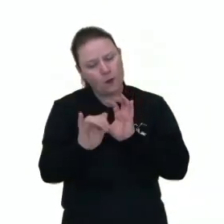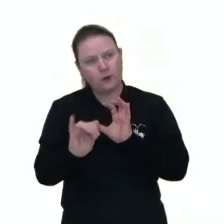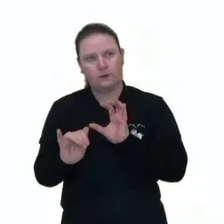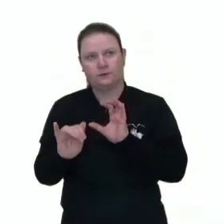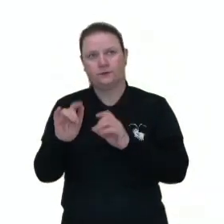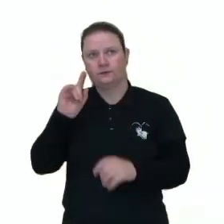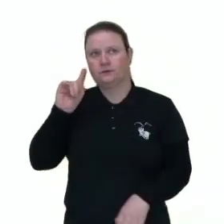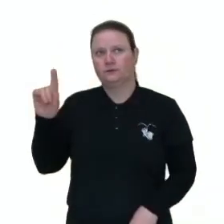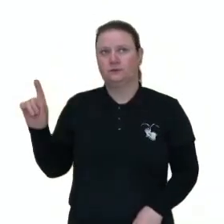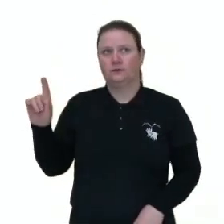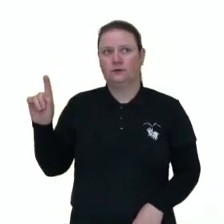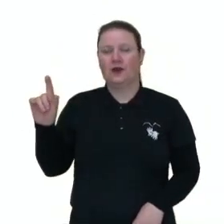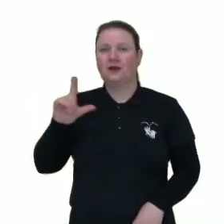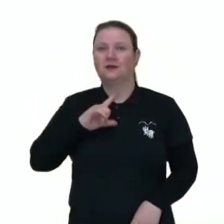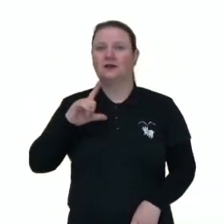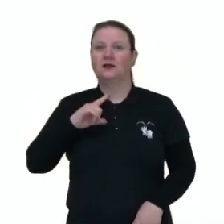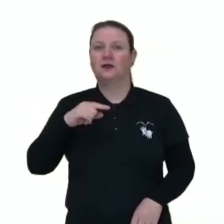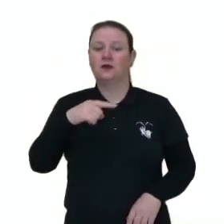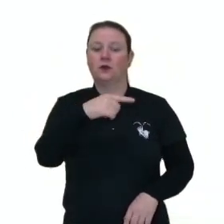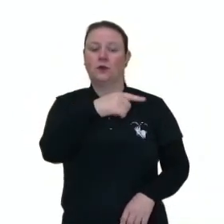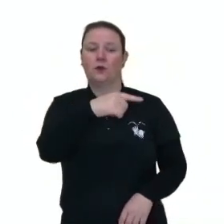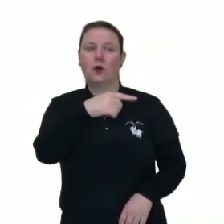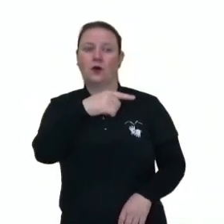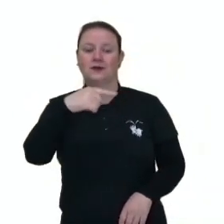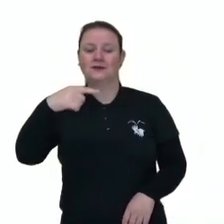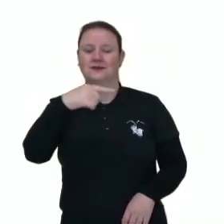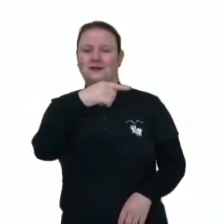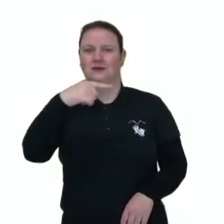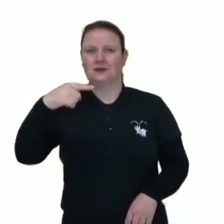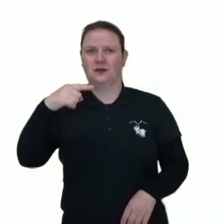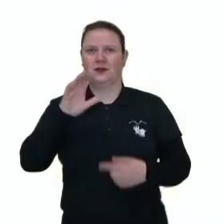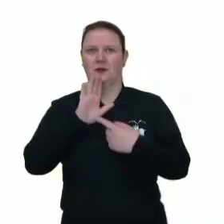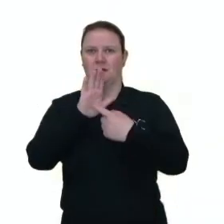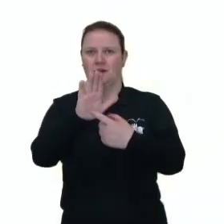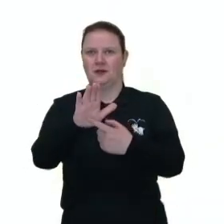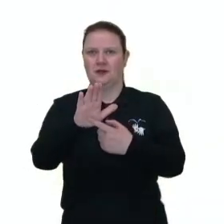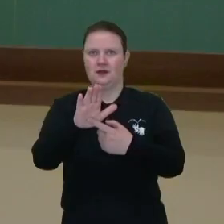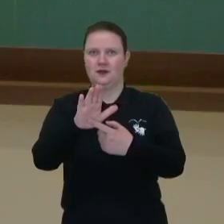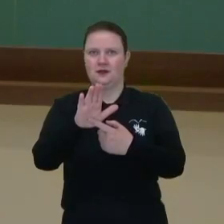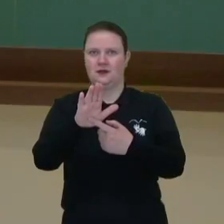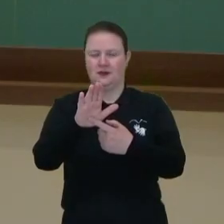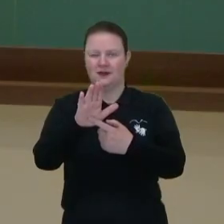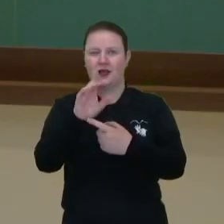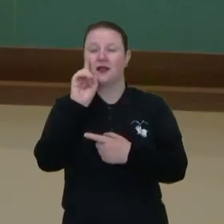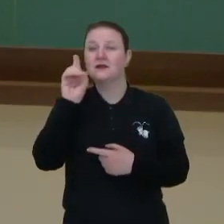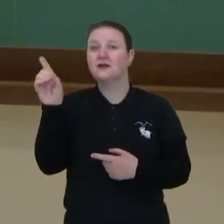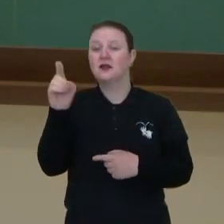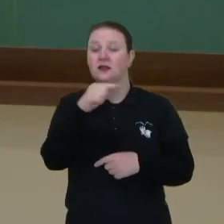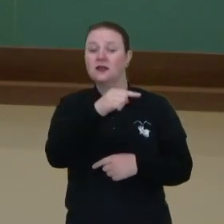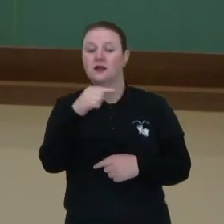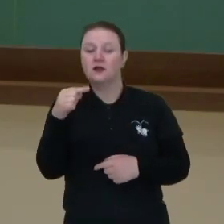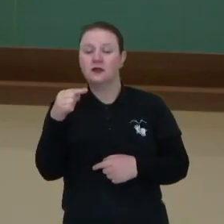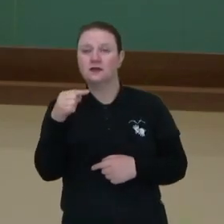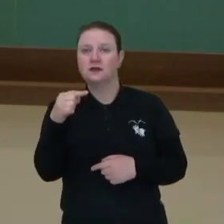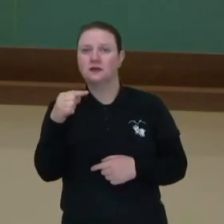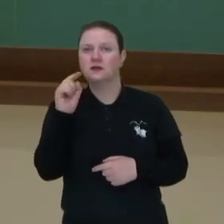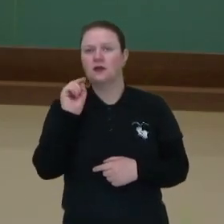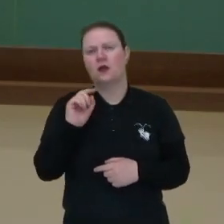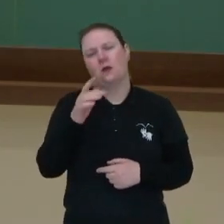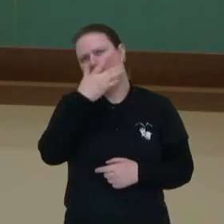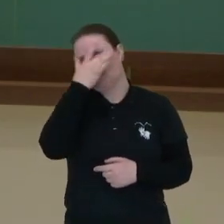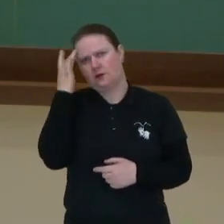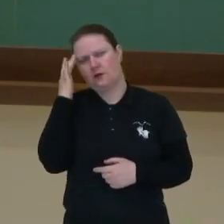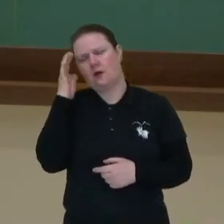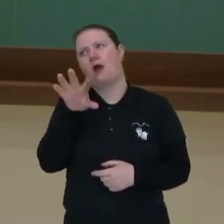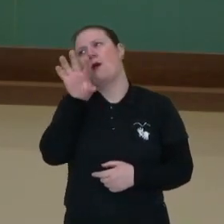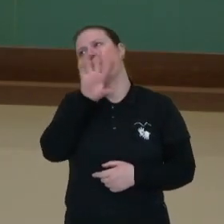na frente da fala eu tenho o quê? O uso de travessão, né? Então é bem legal. Às vezes, né, a fala de